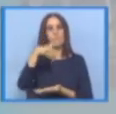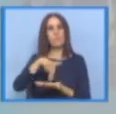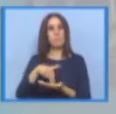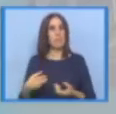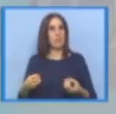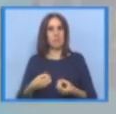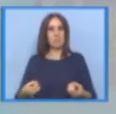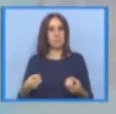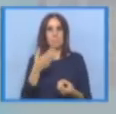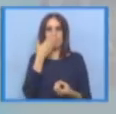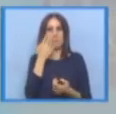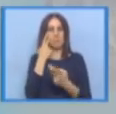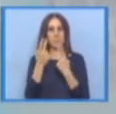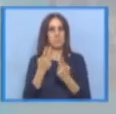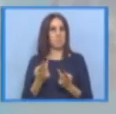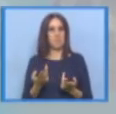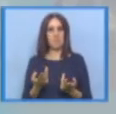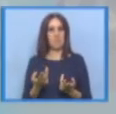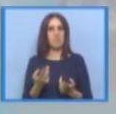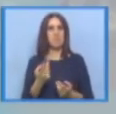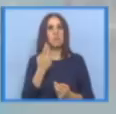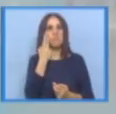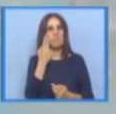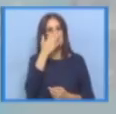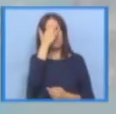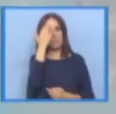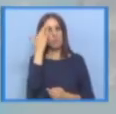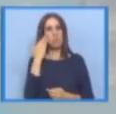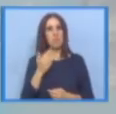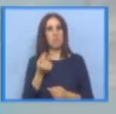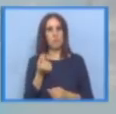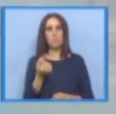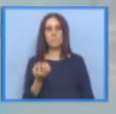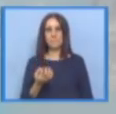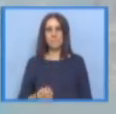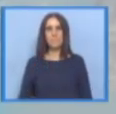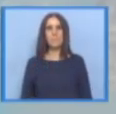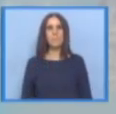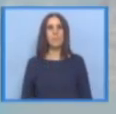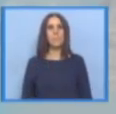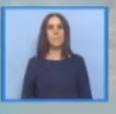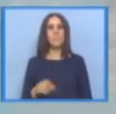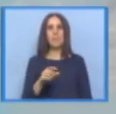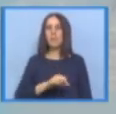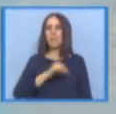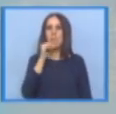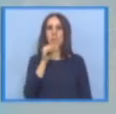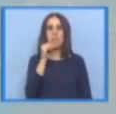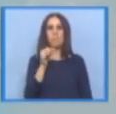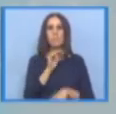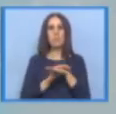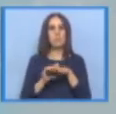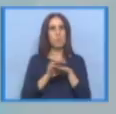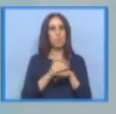disso, aparentemente, visivelmente, vivia com dificuldades económicas e foi sempre muito